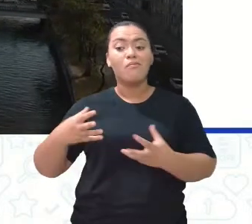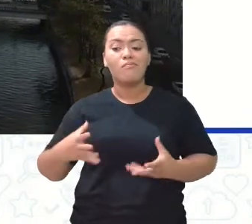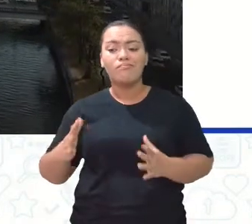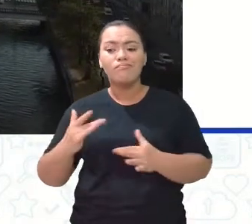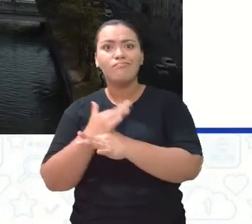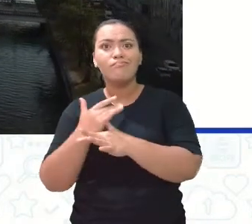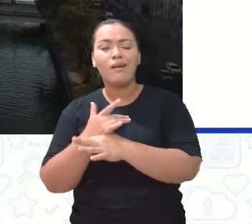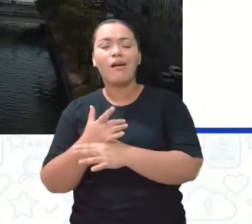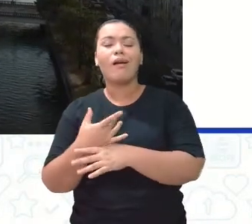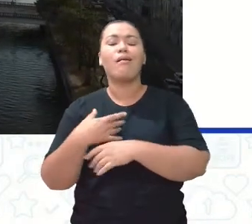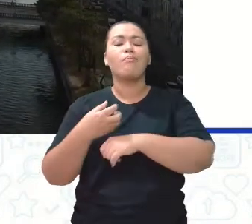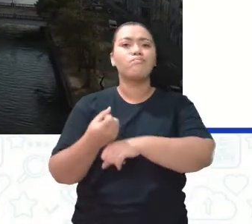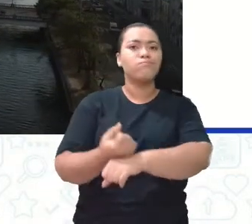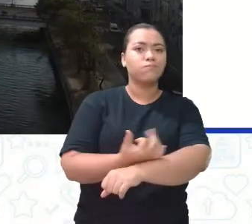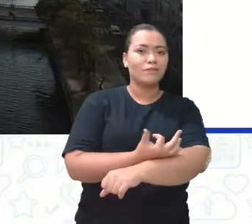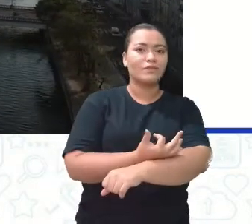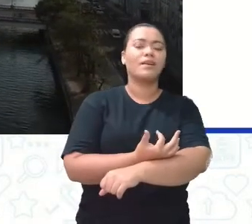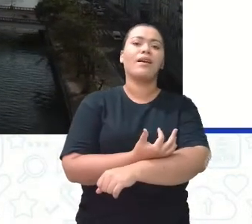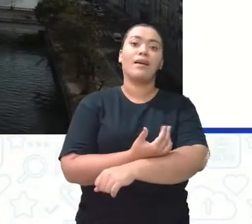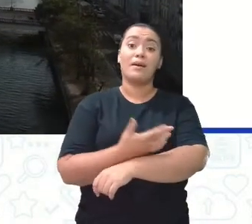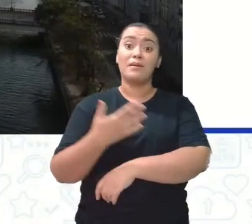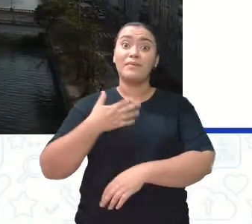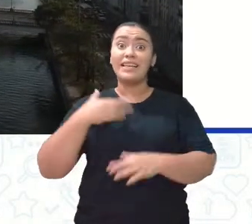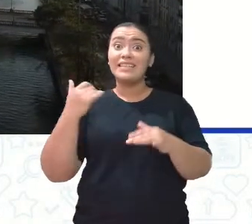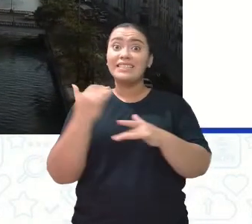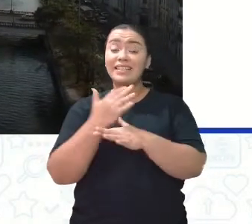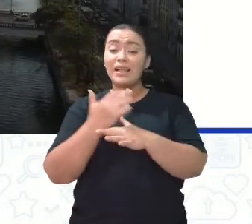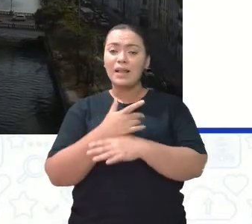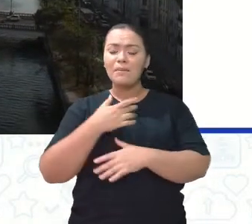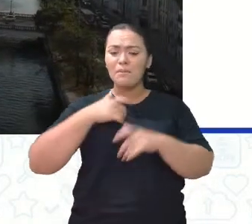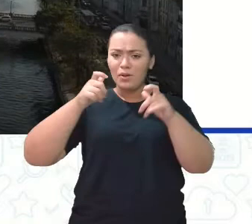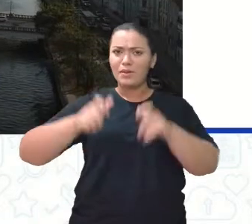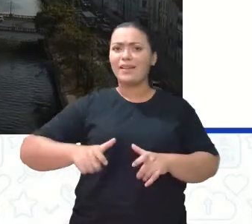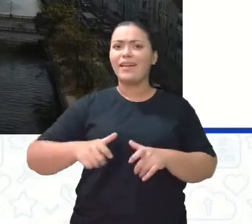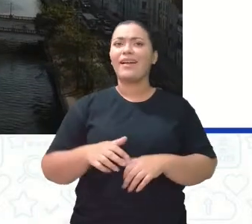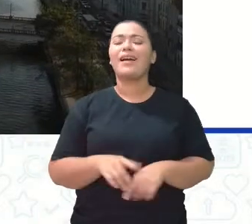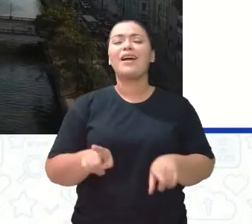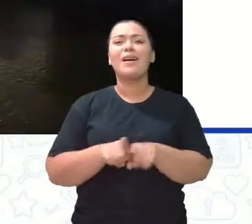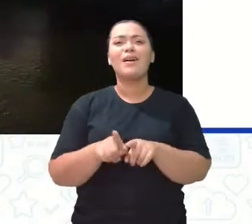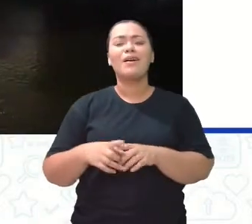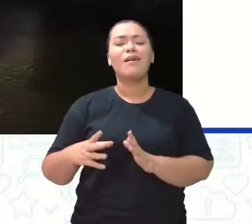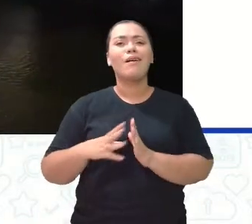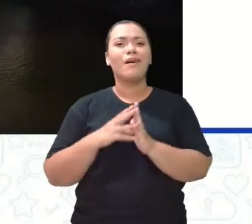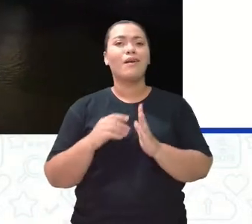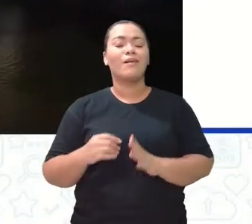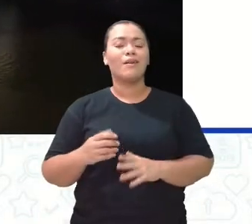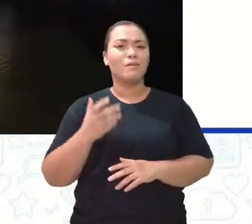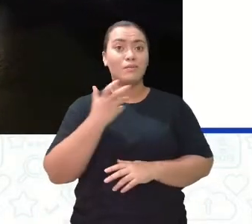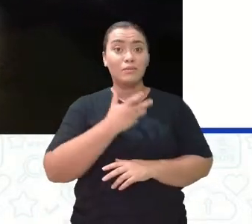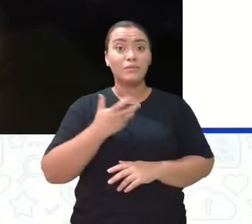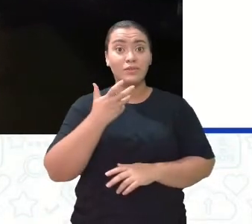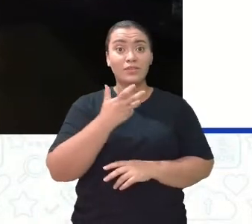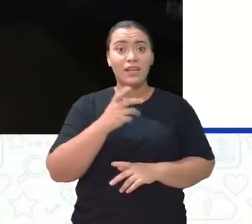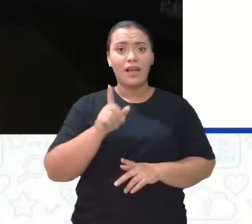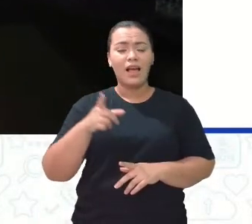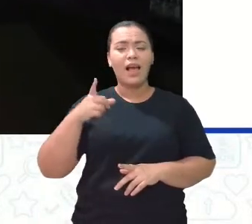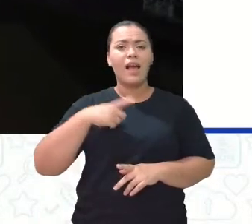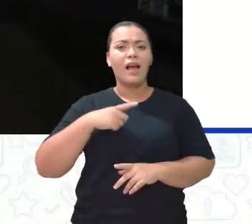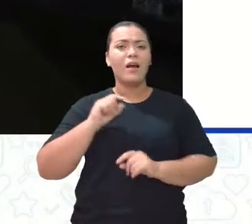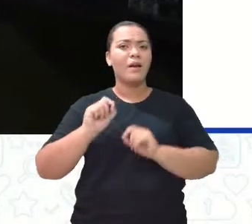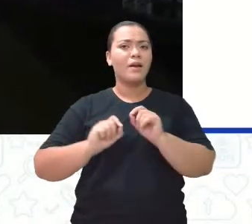É a minha cidade, o meu lugar, como diz a música. E tem uma frase de Chico Science em que ele